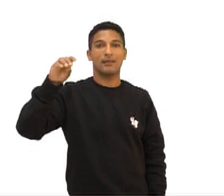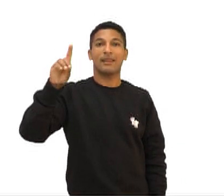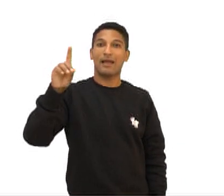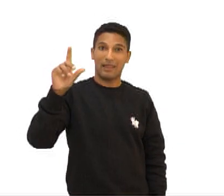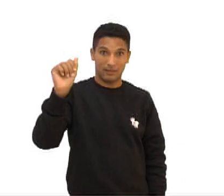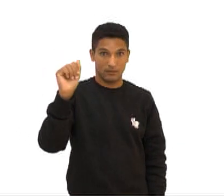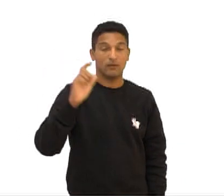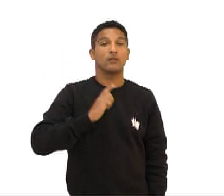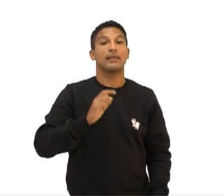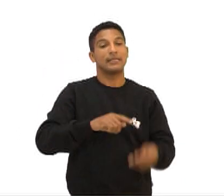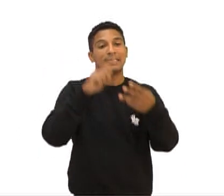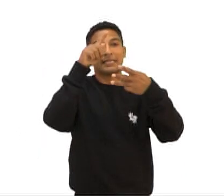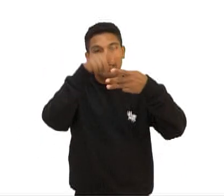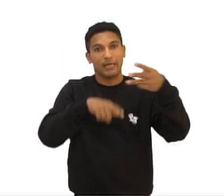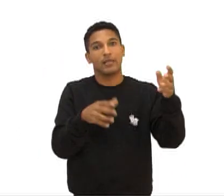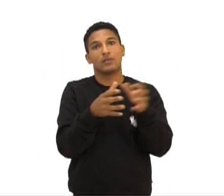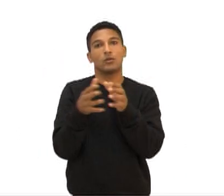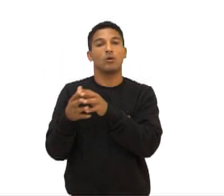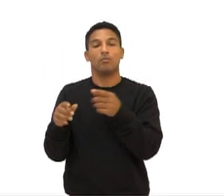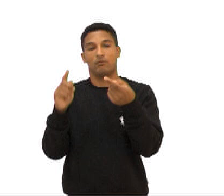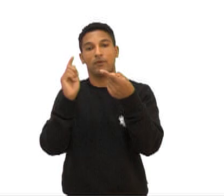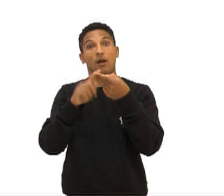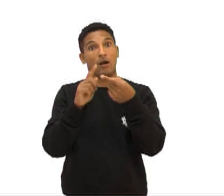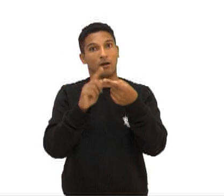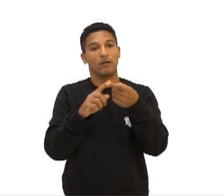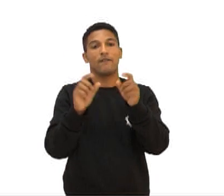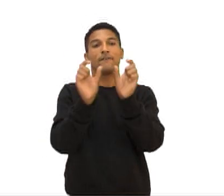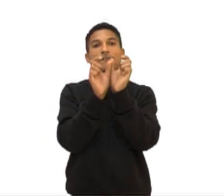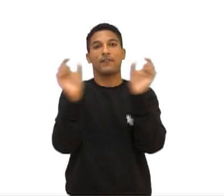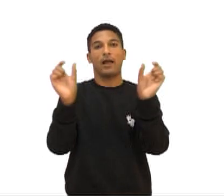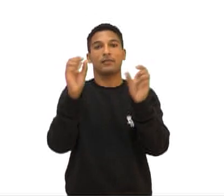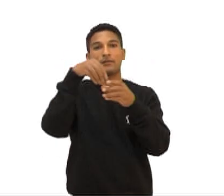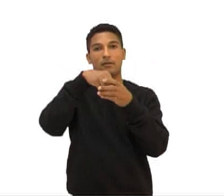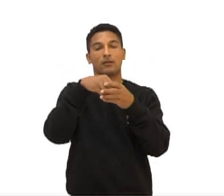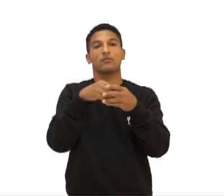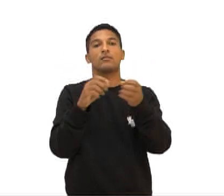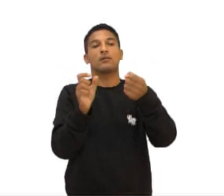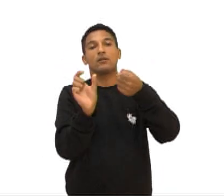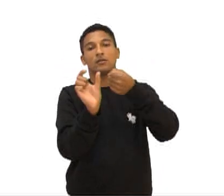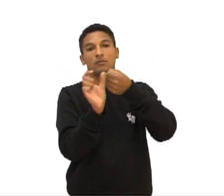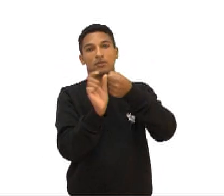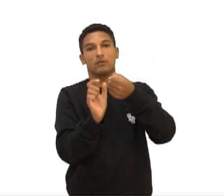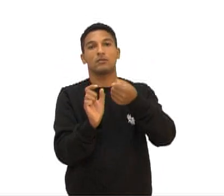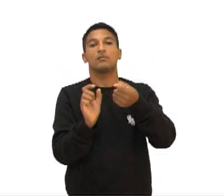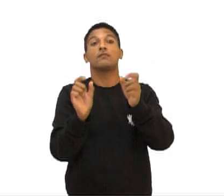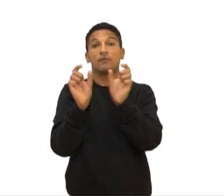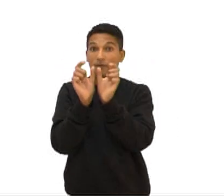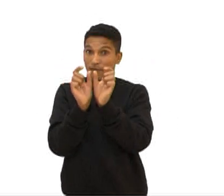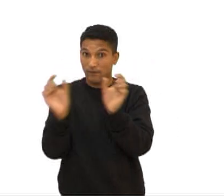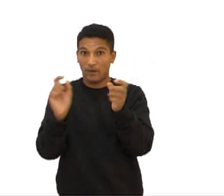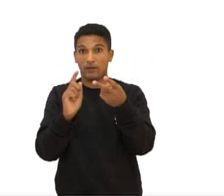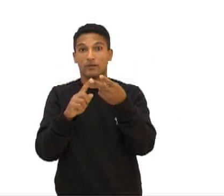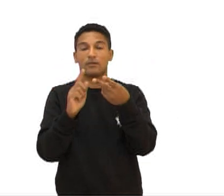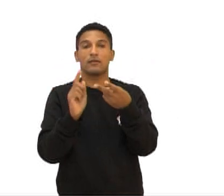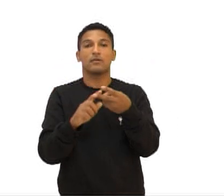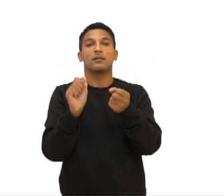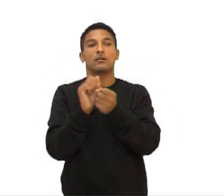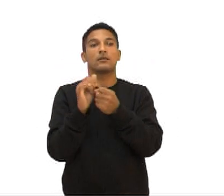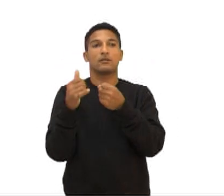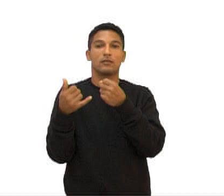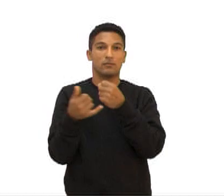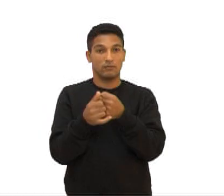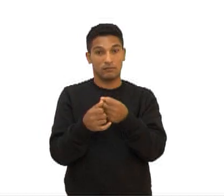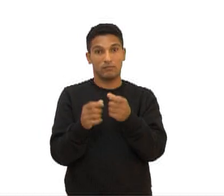anterior: substantiva, adjetiva e adverbial, segundo o seu valor